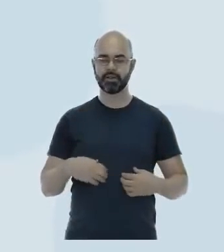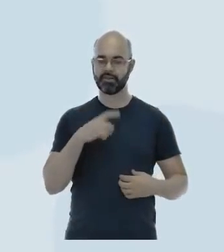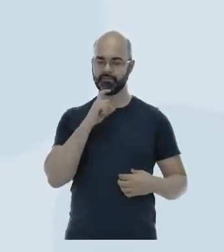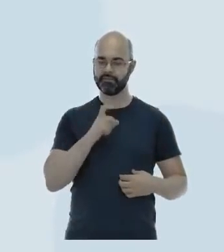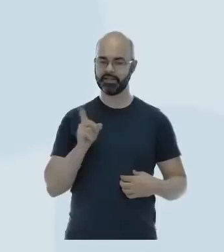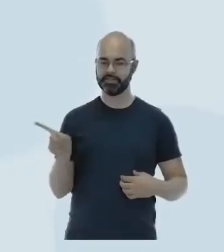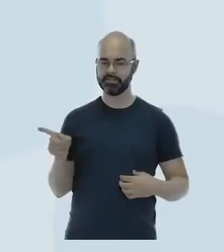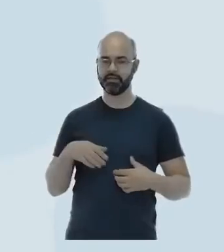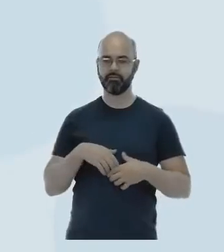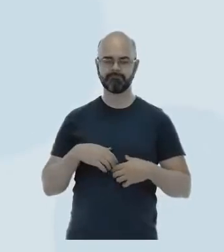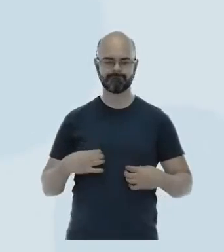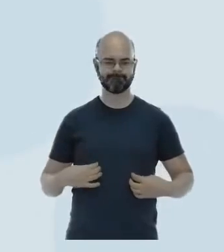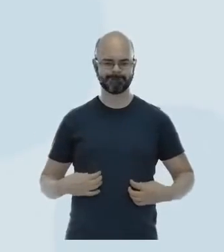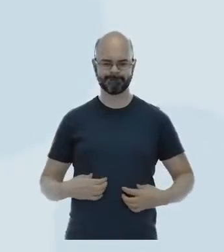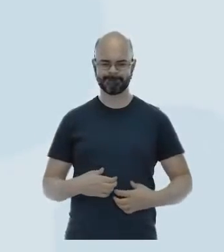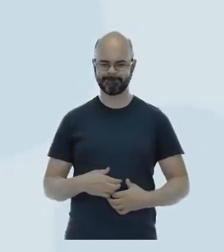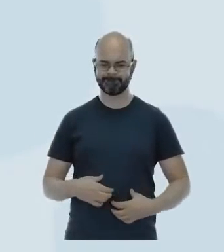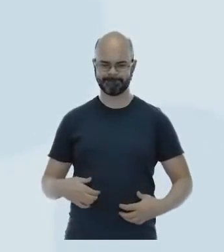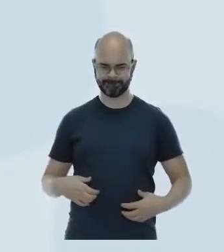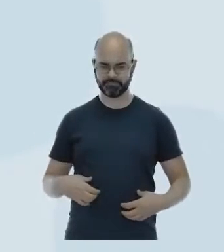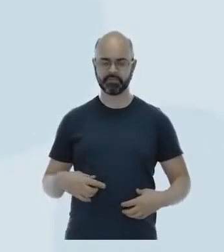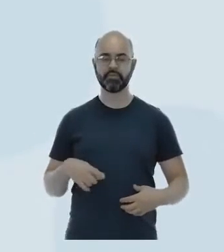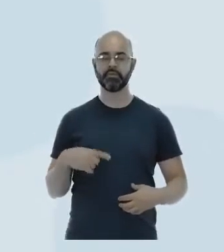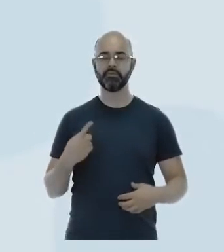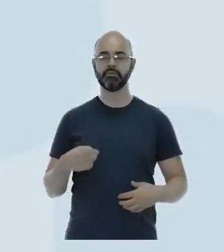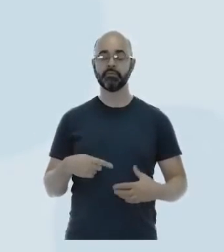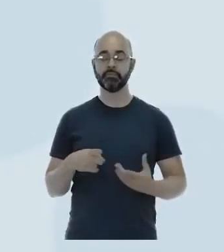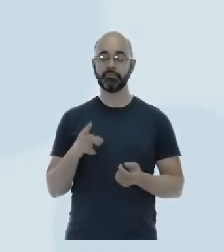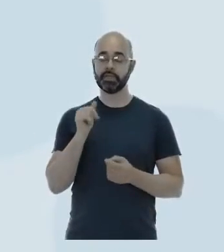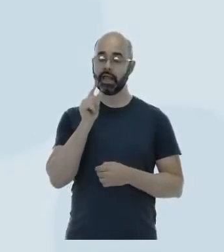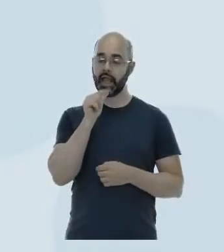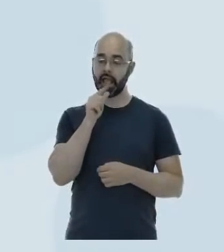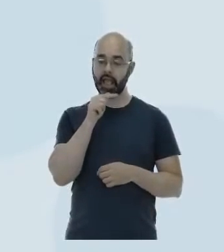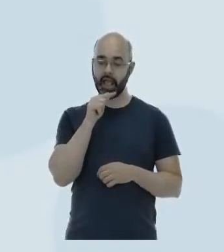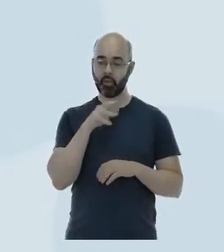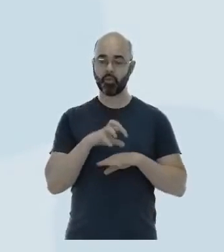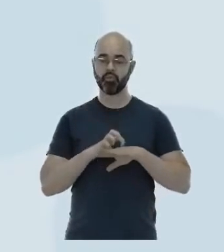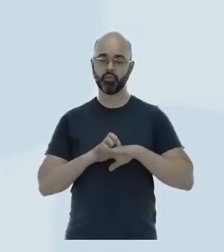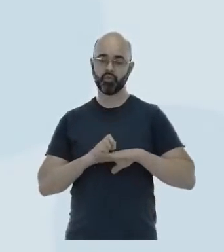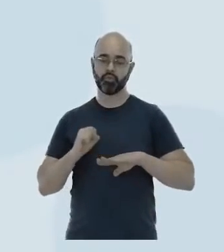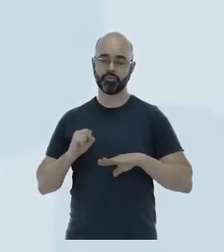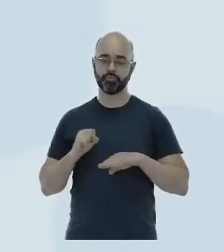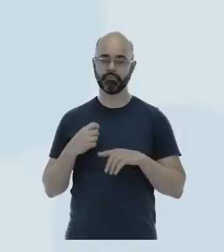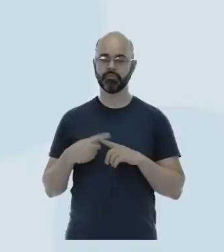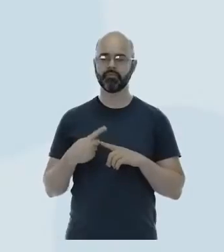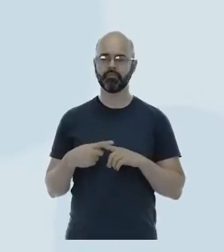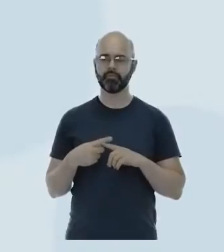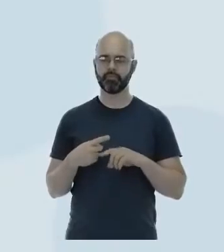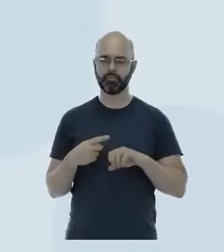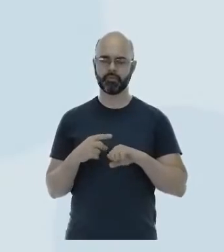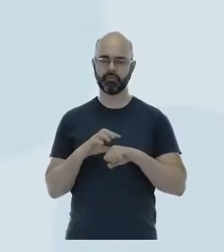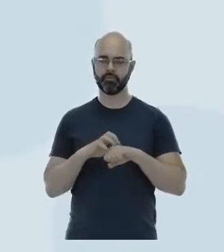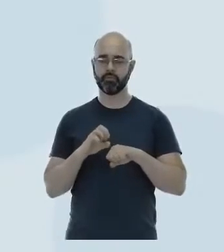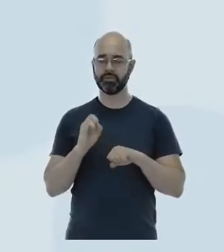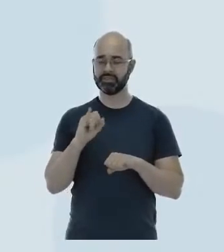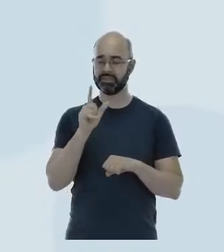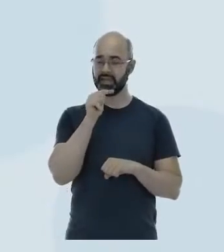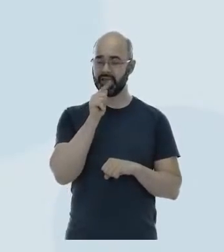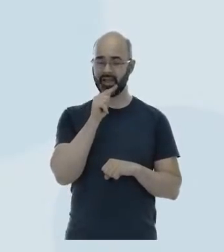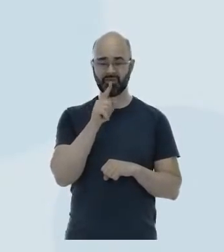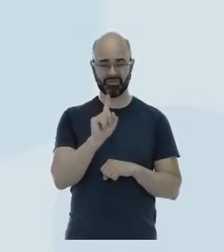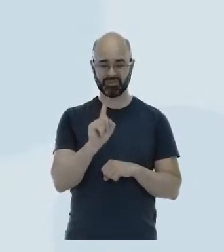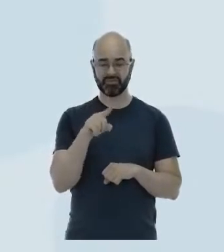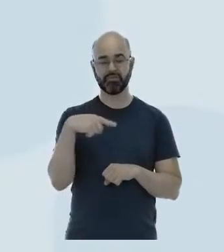bolo fecal e vai ser absorvido água, tá? Por que é importante você saber disso? Quem não toma muita água sofre